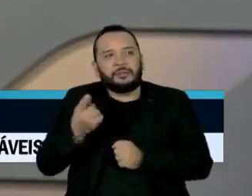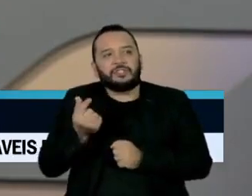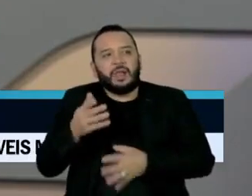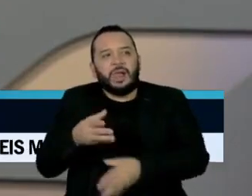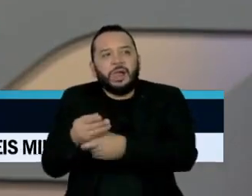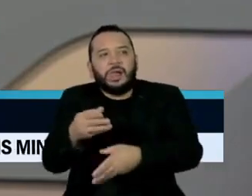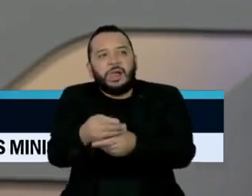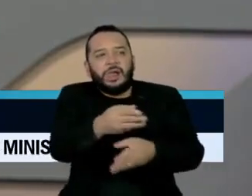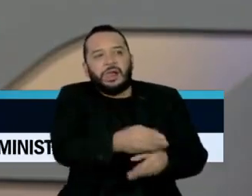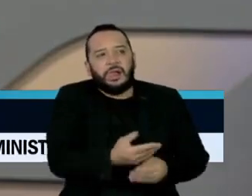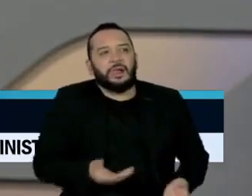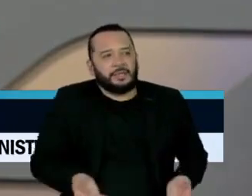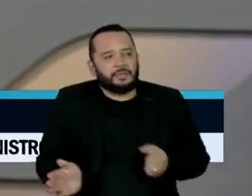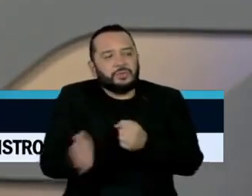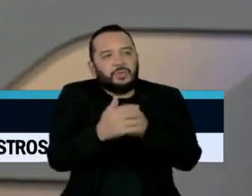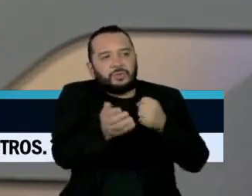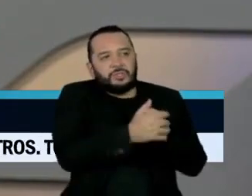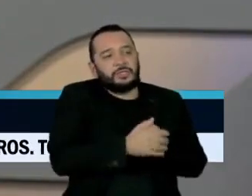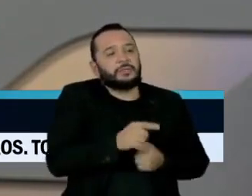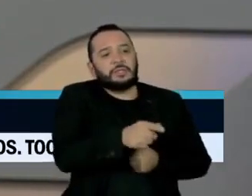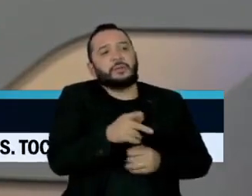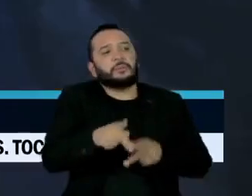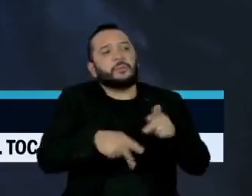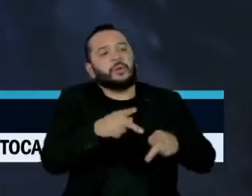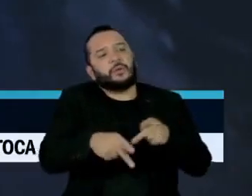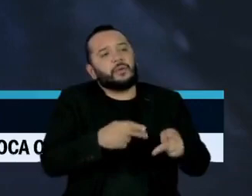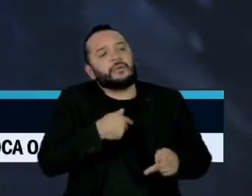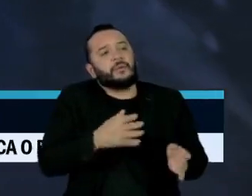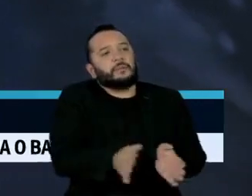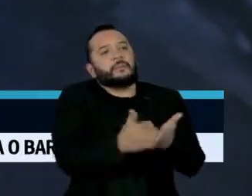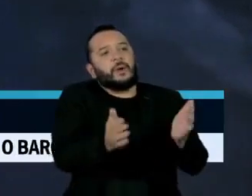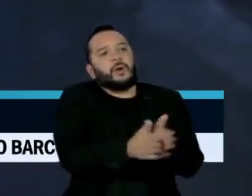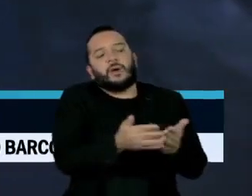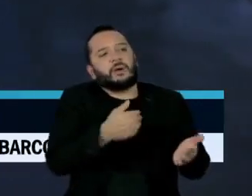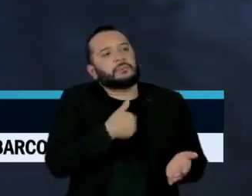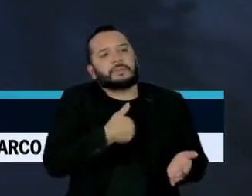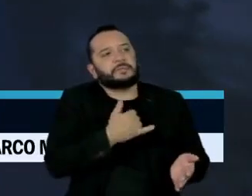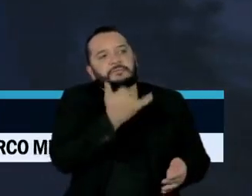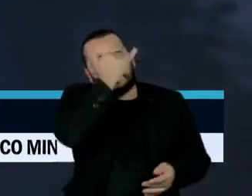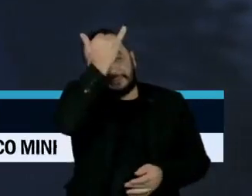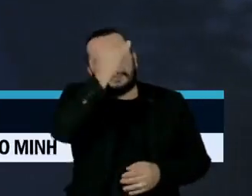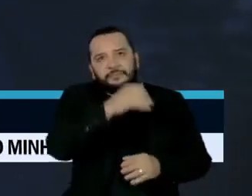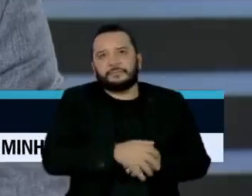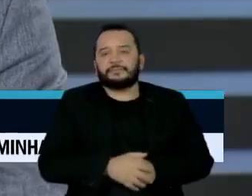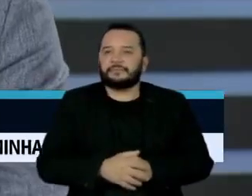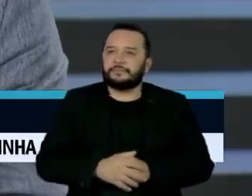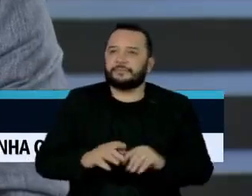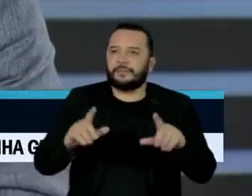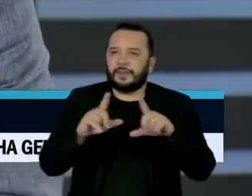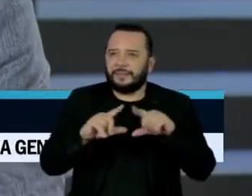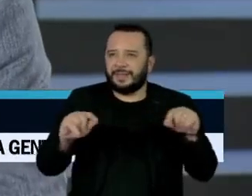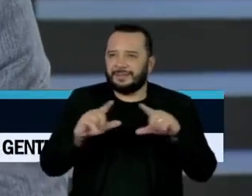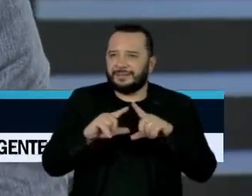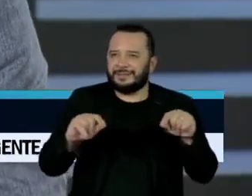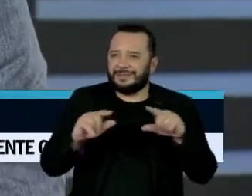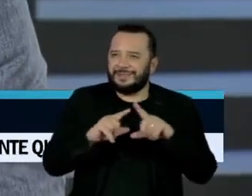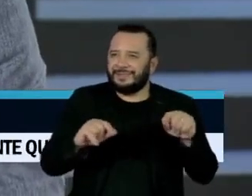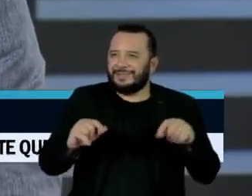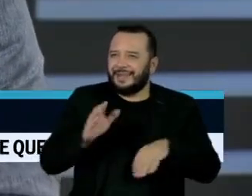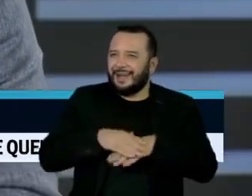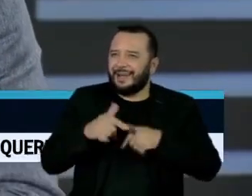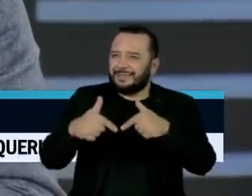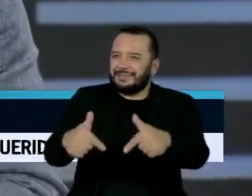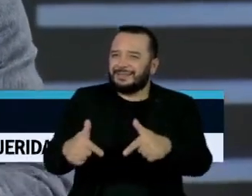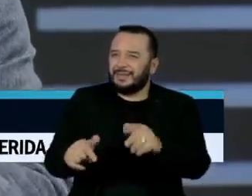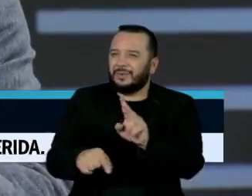em detrimento da população mais pobre. Brasília segue descolada da fome, Gessner? Eu acho que esse é um